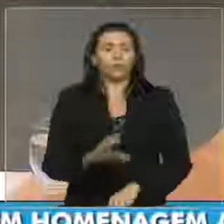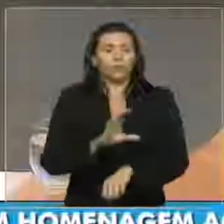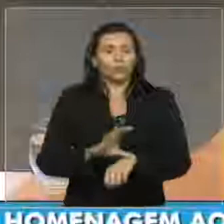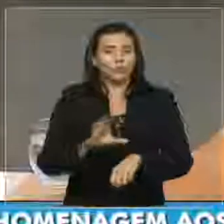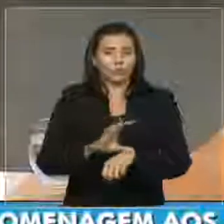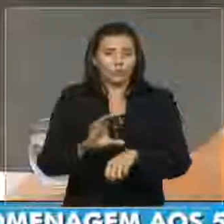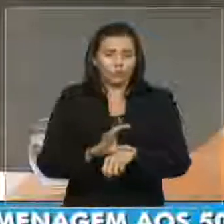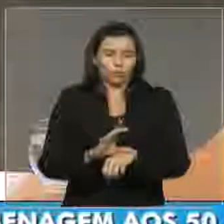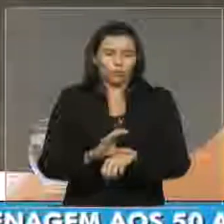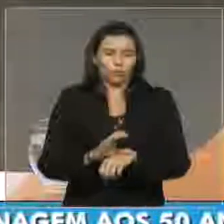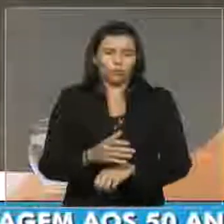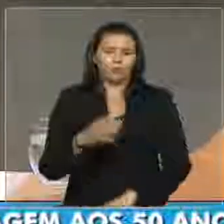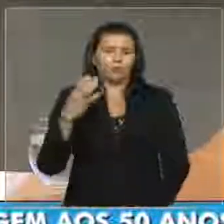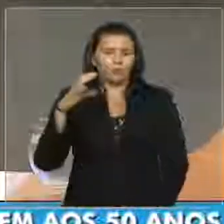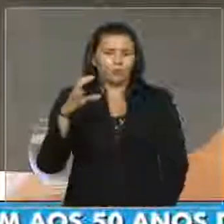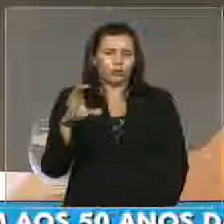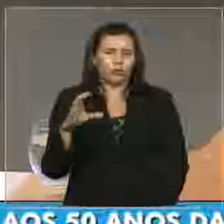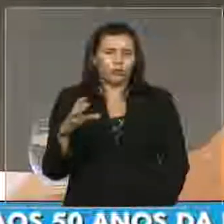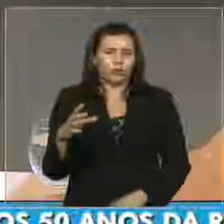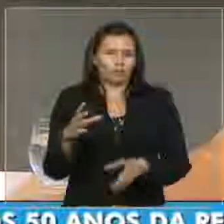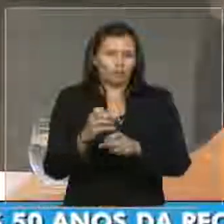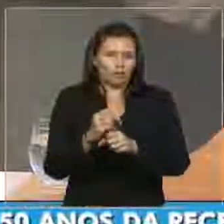Federal do Maranhão, como professor titular.